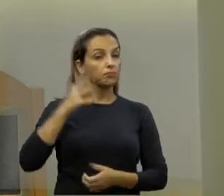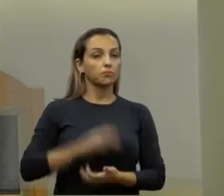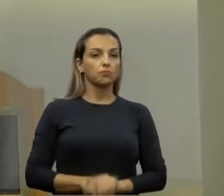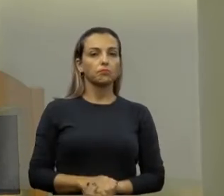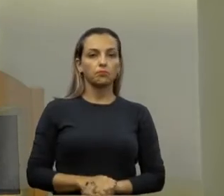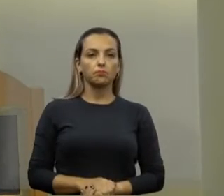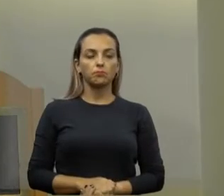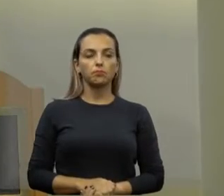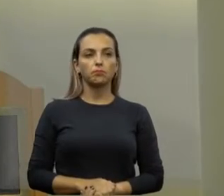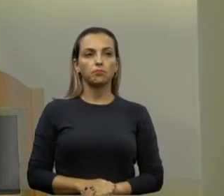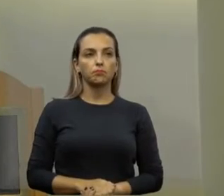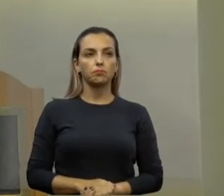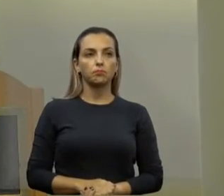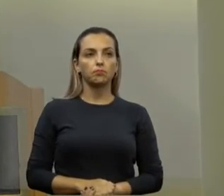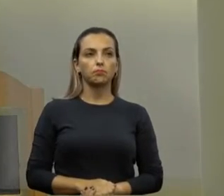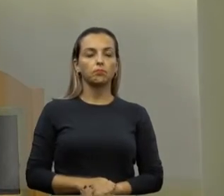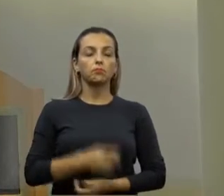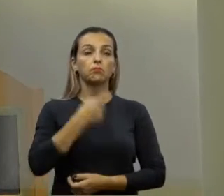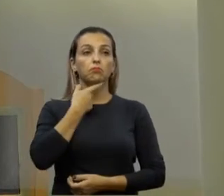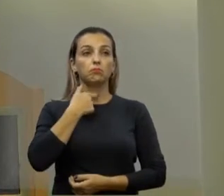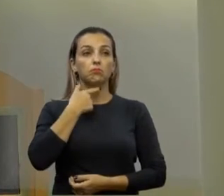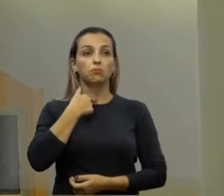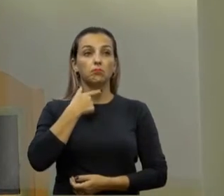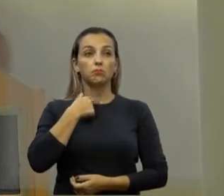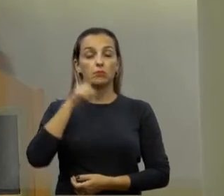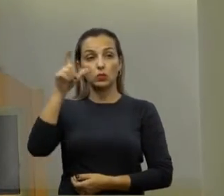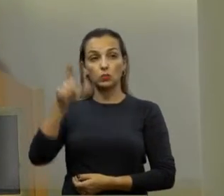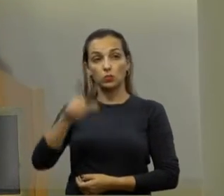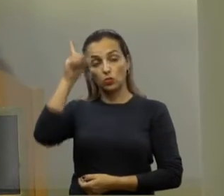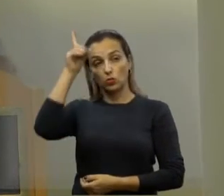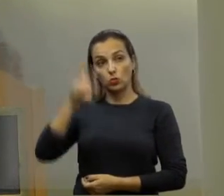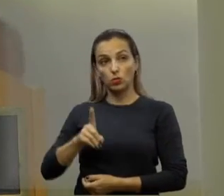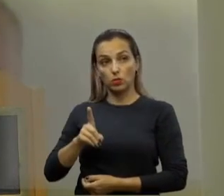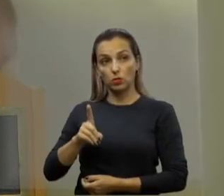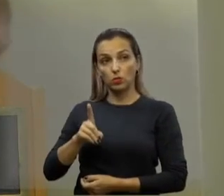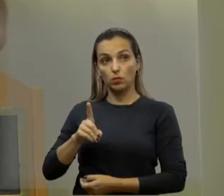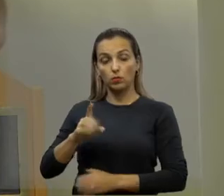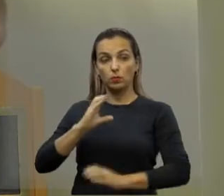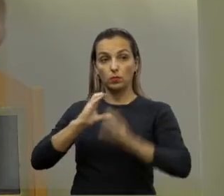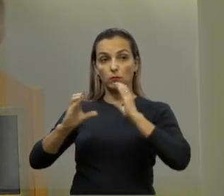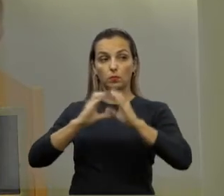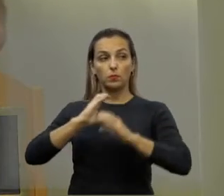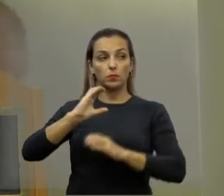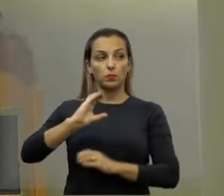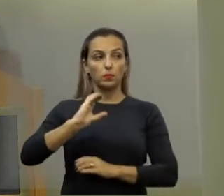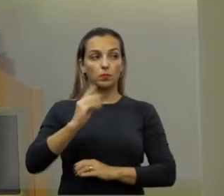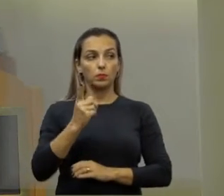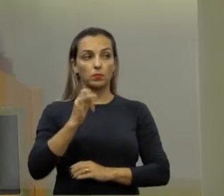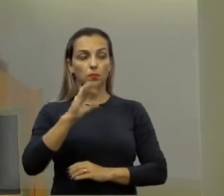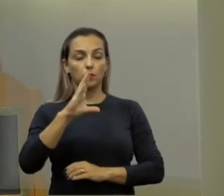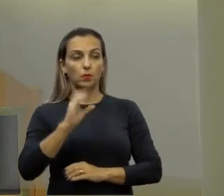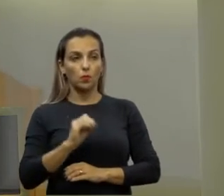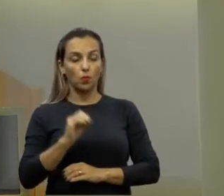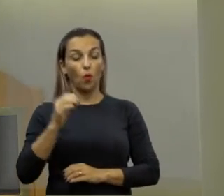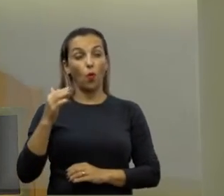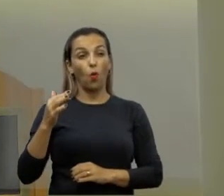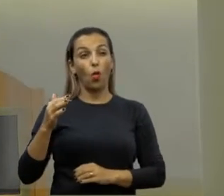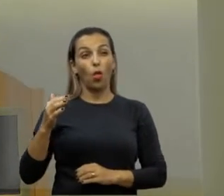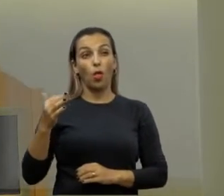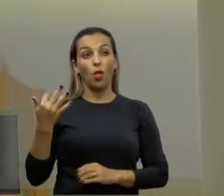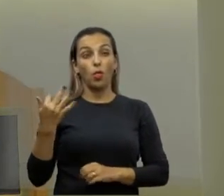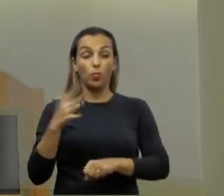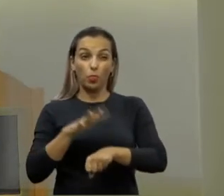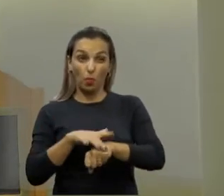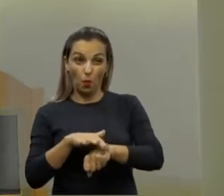queria começar desejando Melhoras ao nosso diretor de comunicação Chico de Assis uma pronta recuperação ao nosso